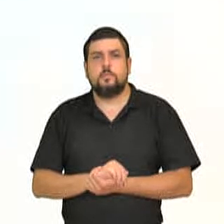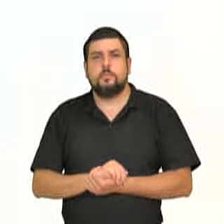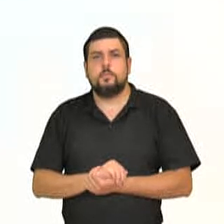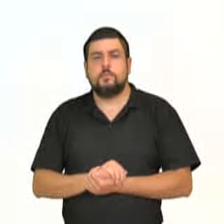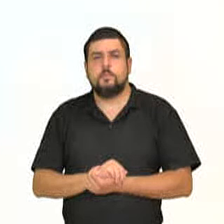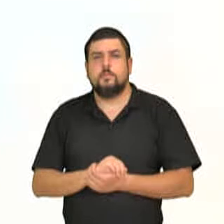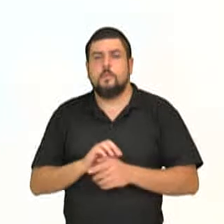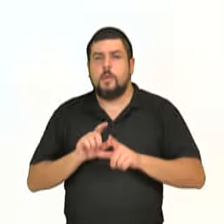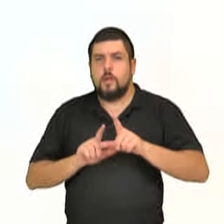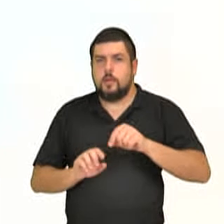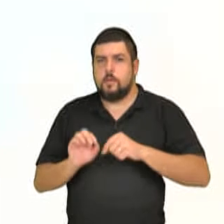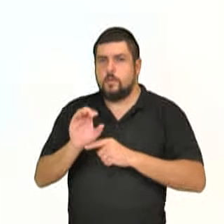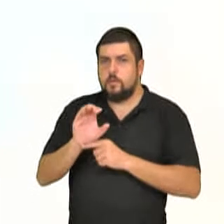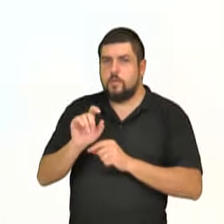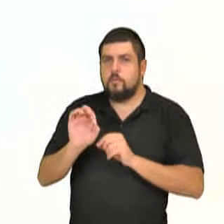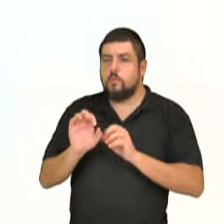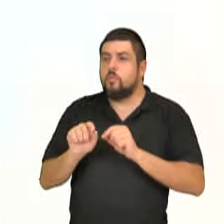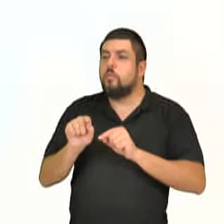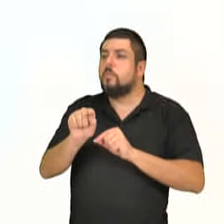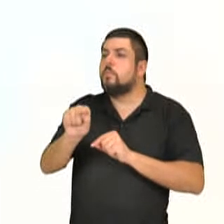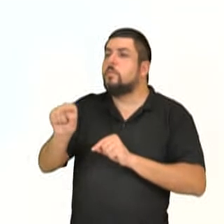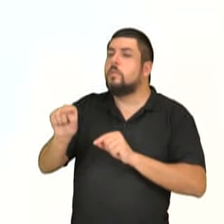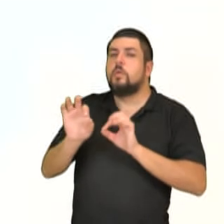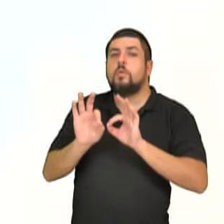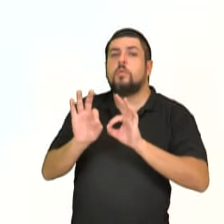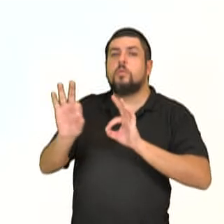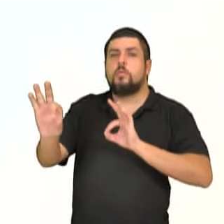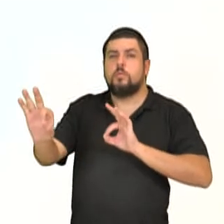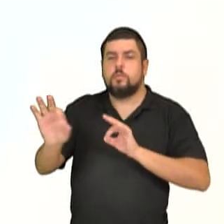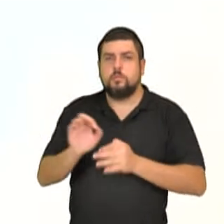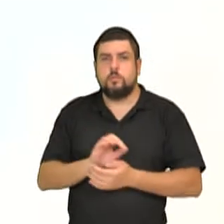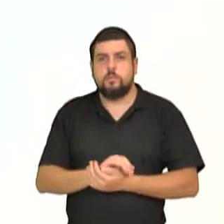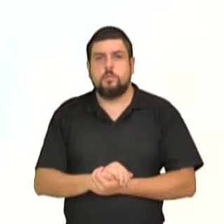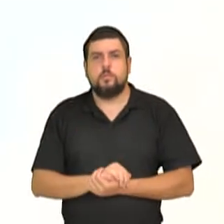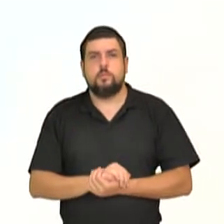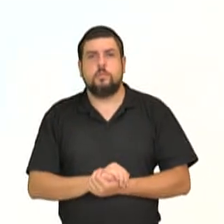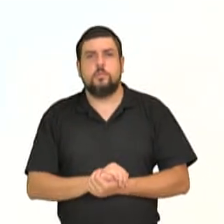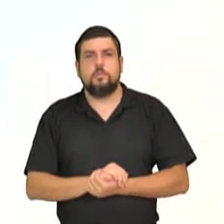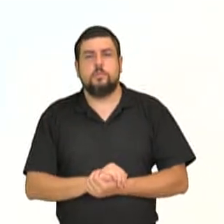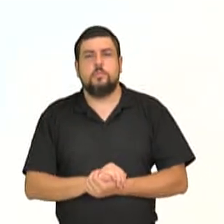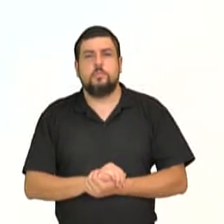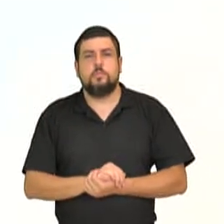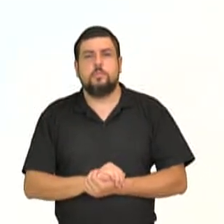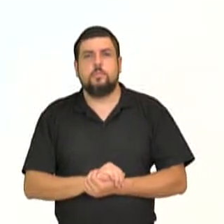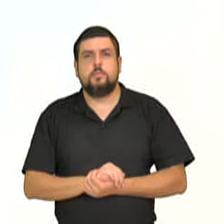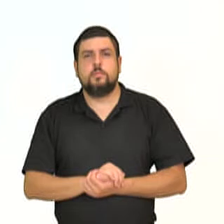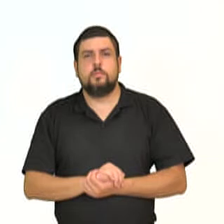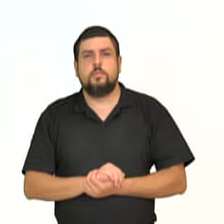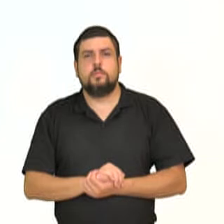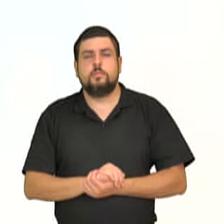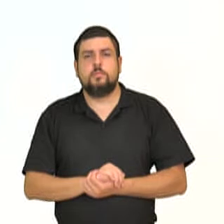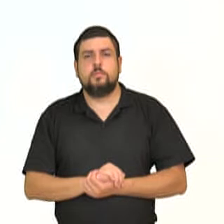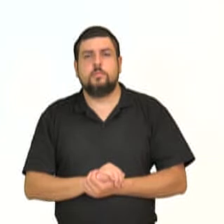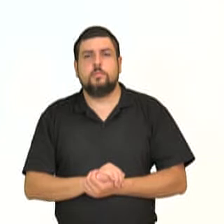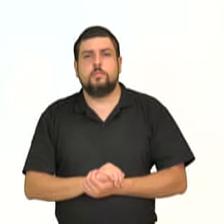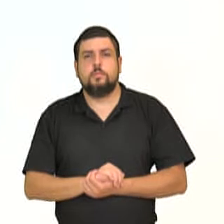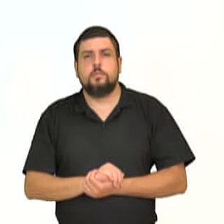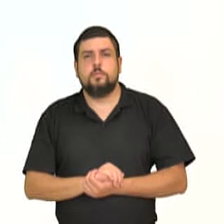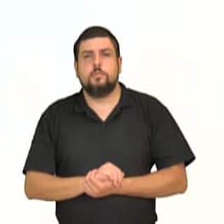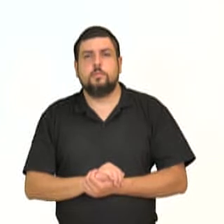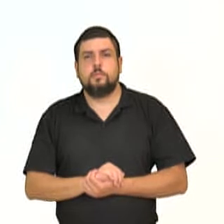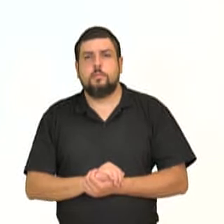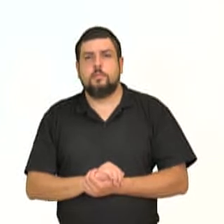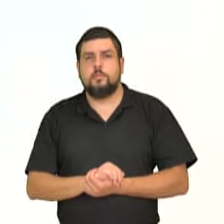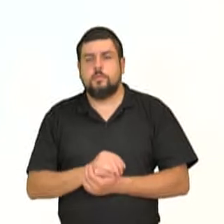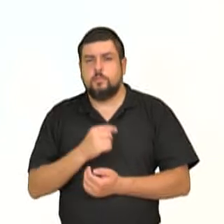bien? Está longe, tá? Ok. Los demonstrativos este, estos,